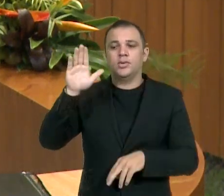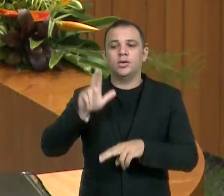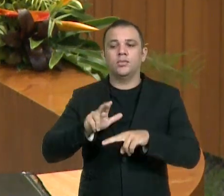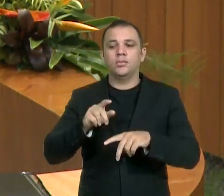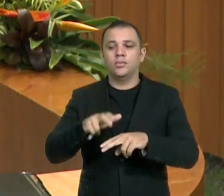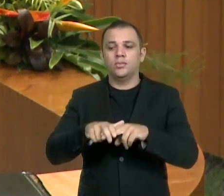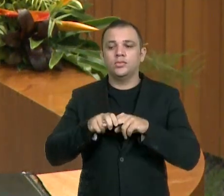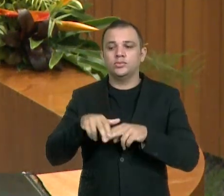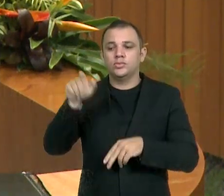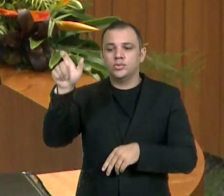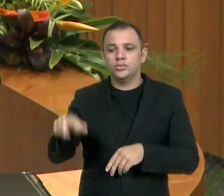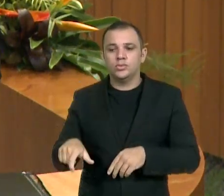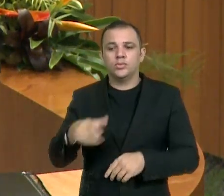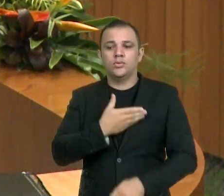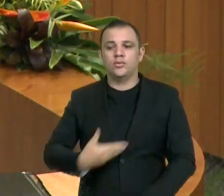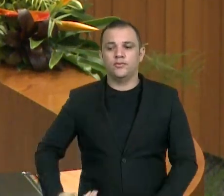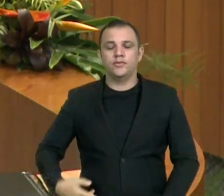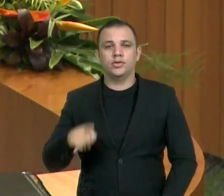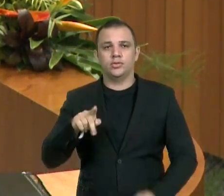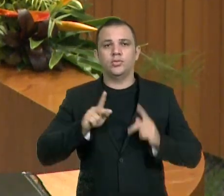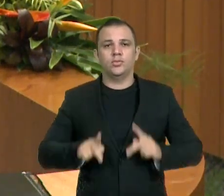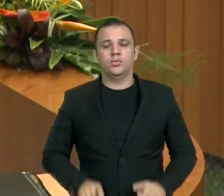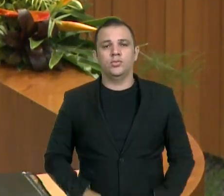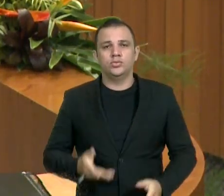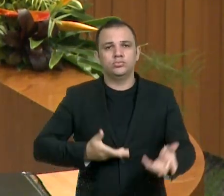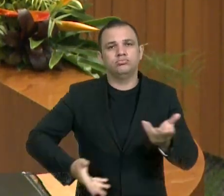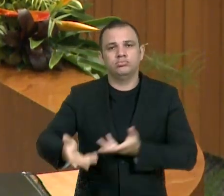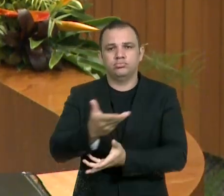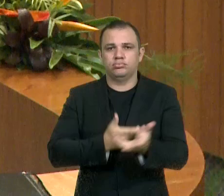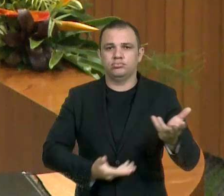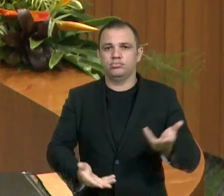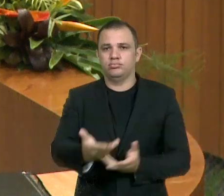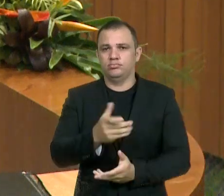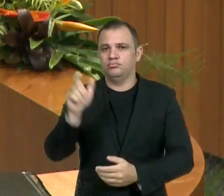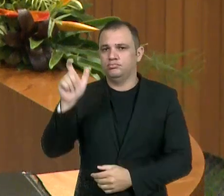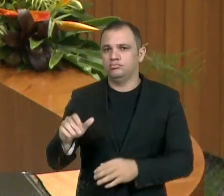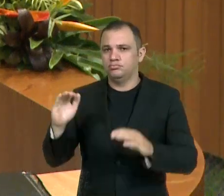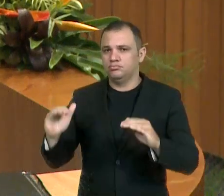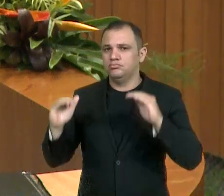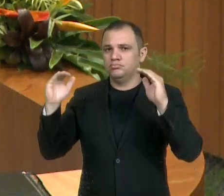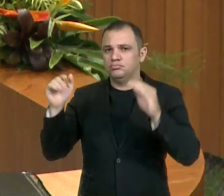governador conciliador e o grande homem que ele é. Maranhão, de fato, nas mãos